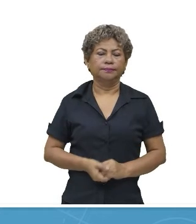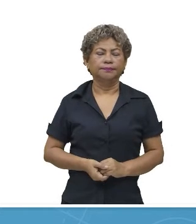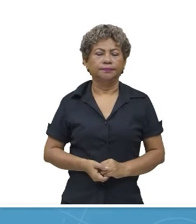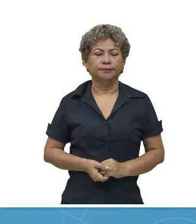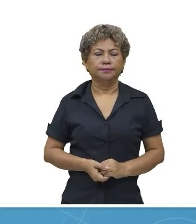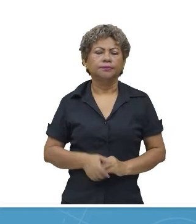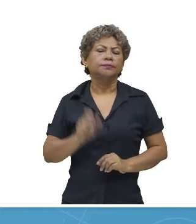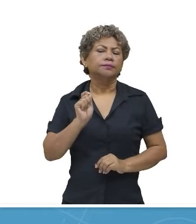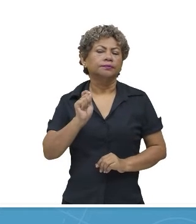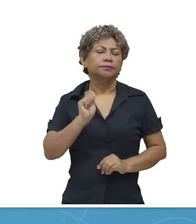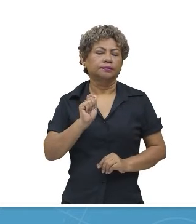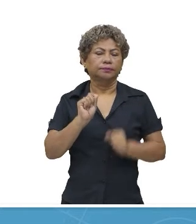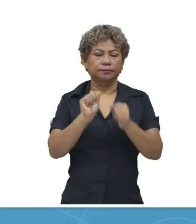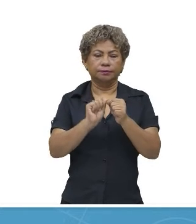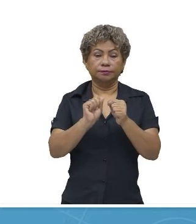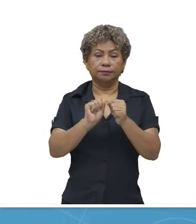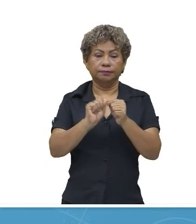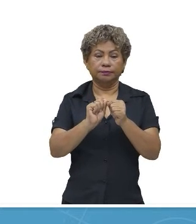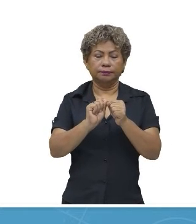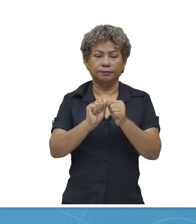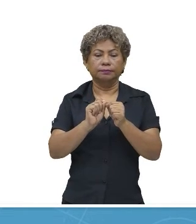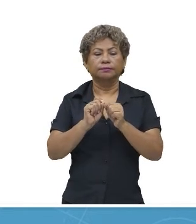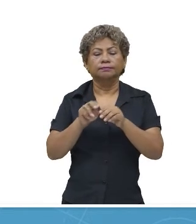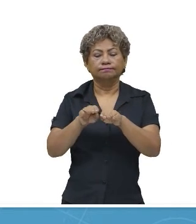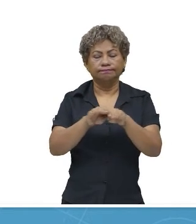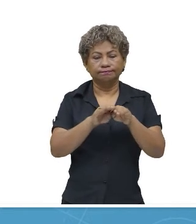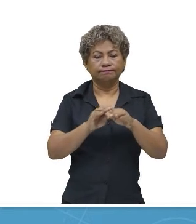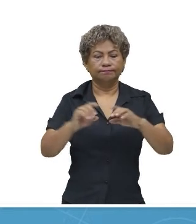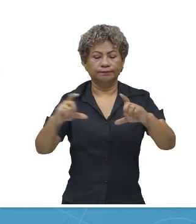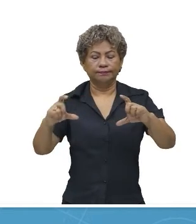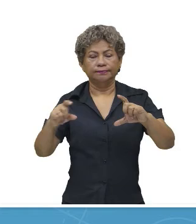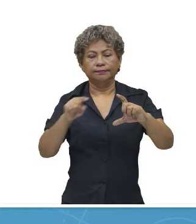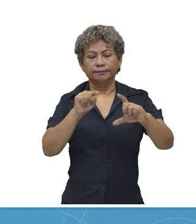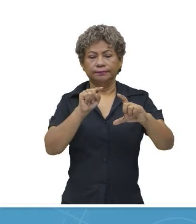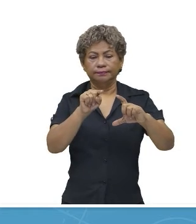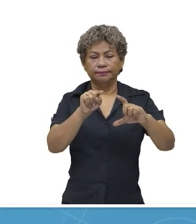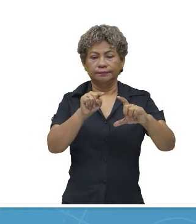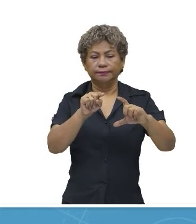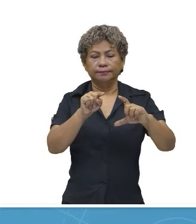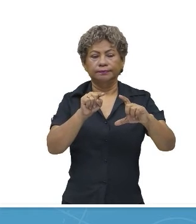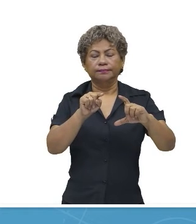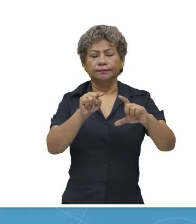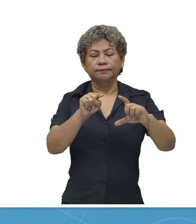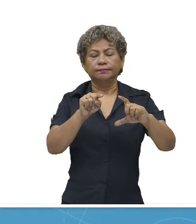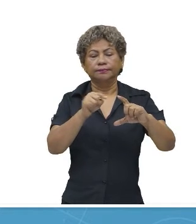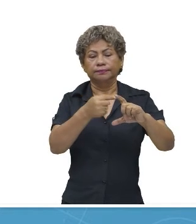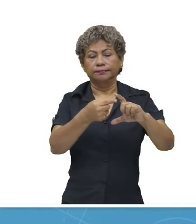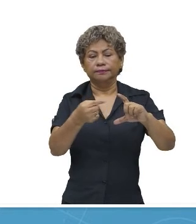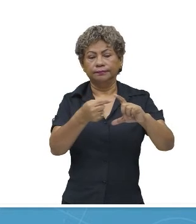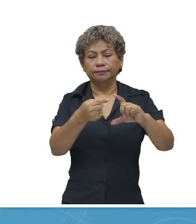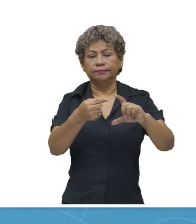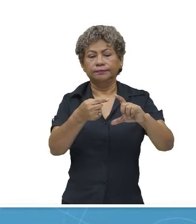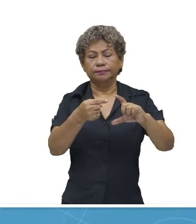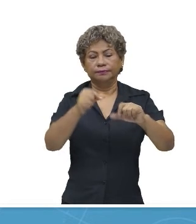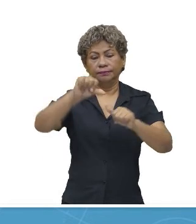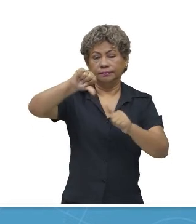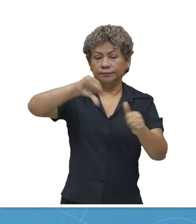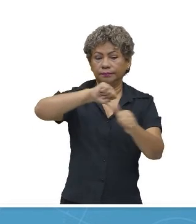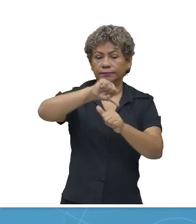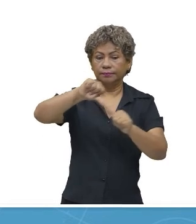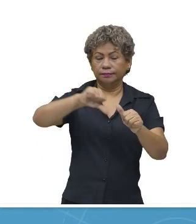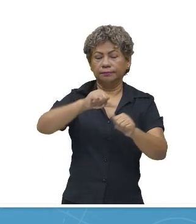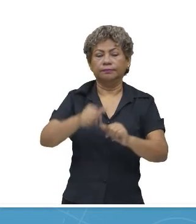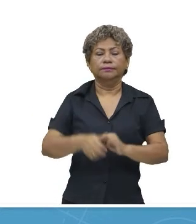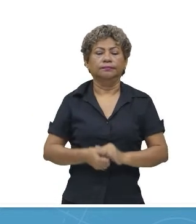o que eu posso fazer? Para transformar o expoente em positivo, eu troco de lugar